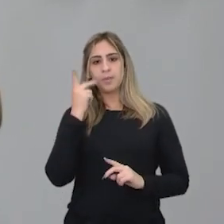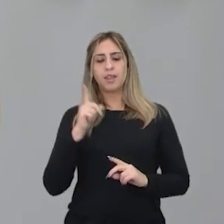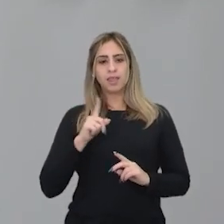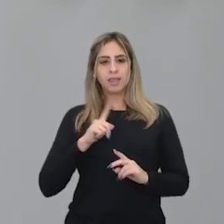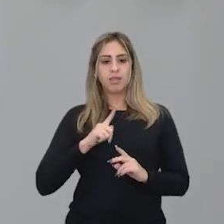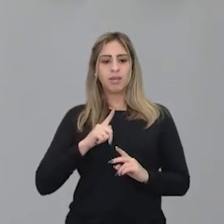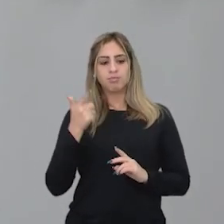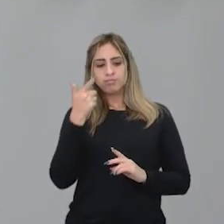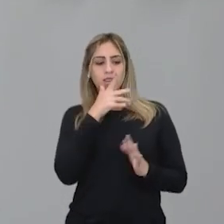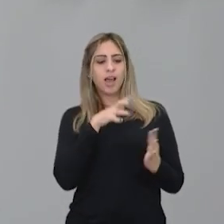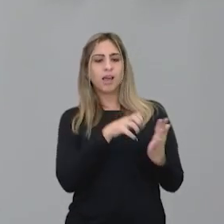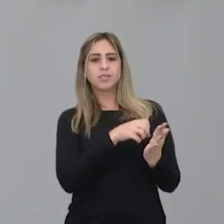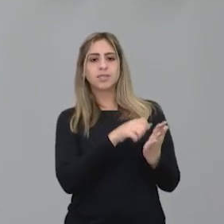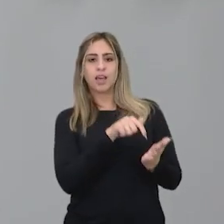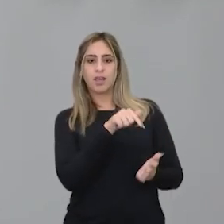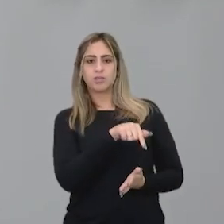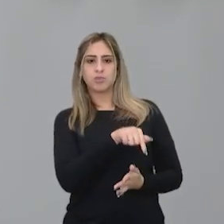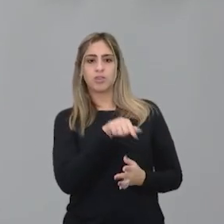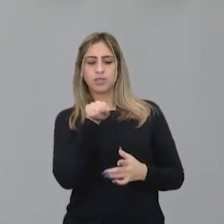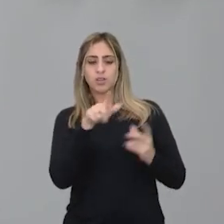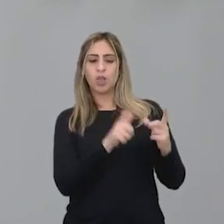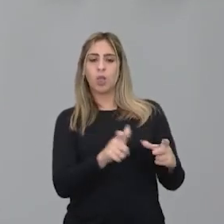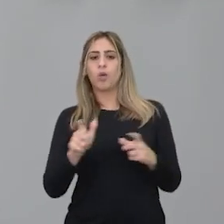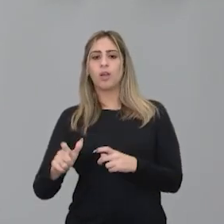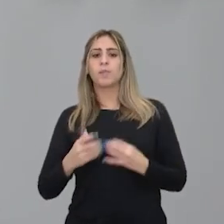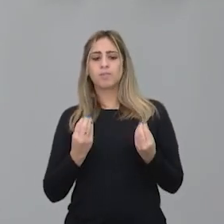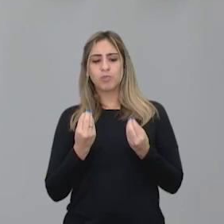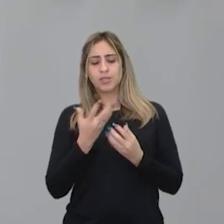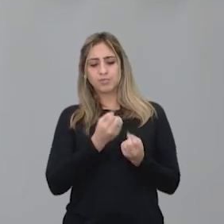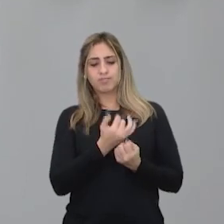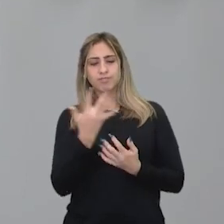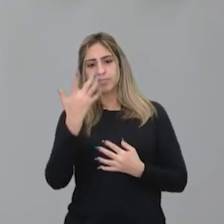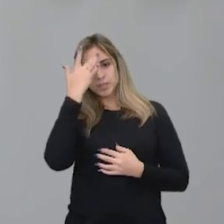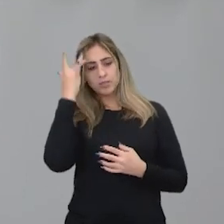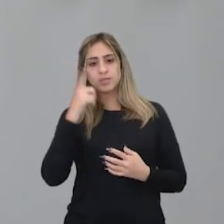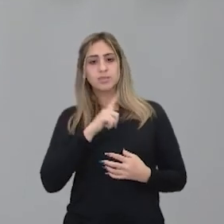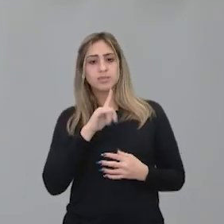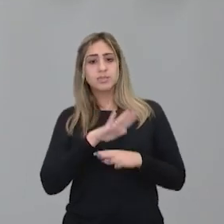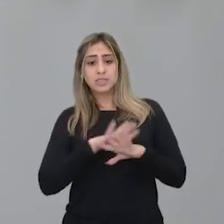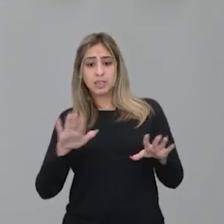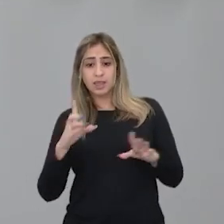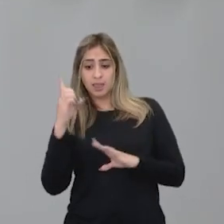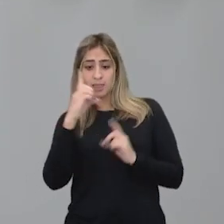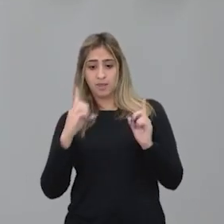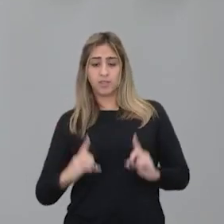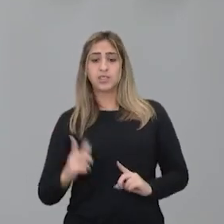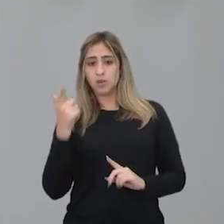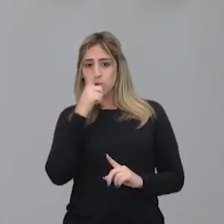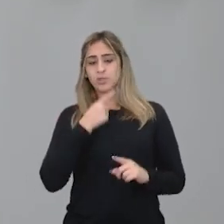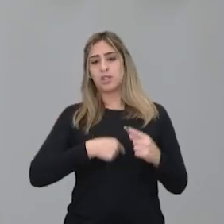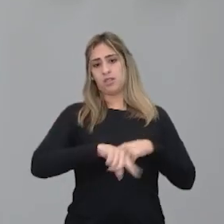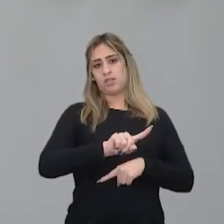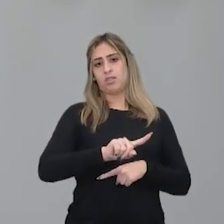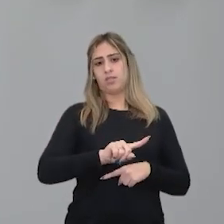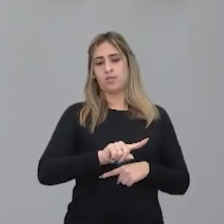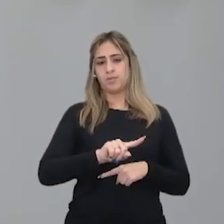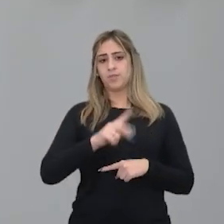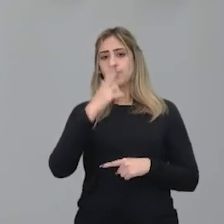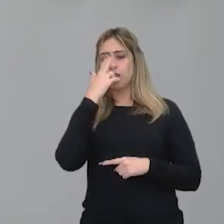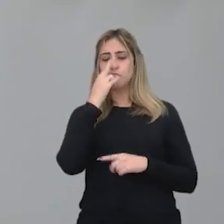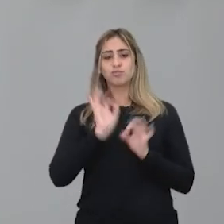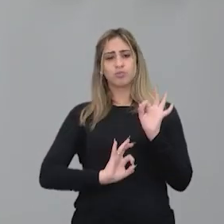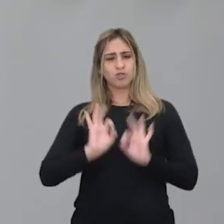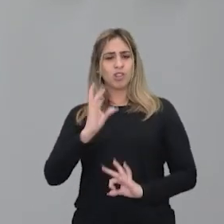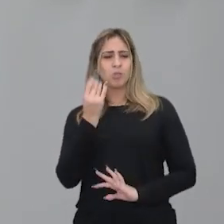acesso justamente a esses lugares onde muitas vezes as pessoas sem deficiência é que conseguem ir. Então, eu acho um projeto